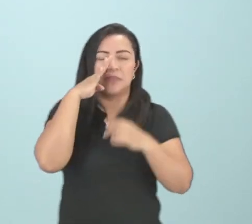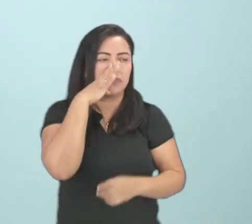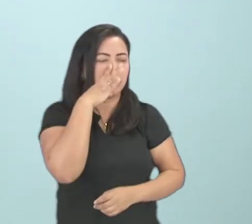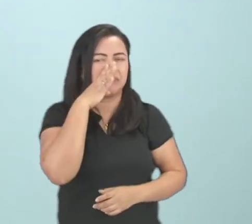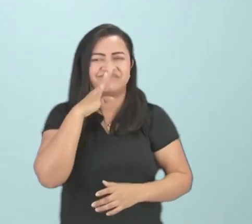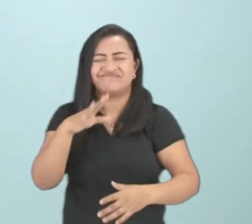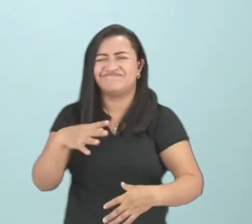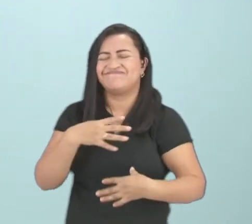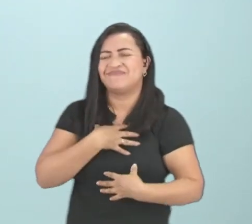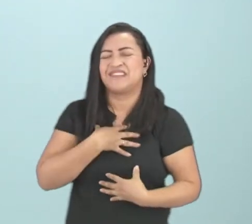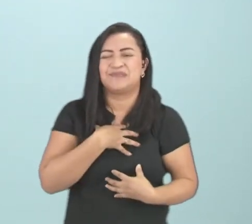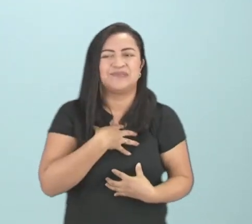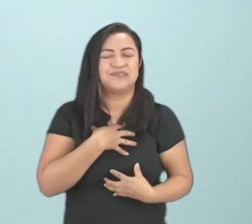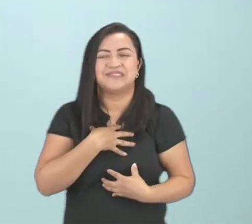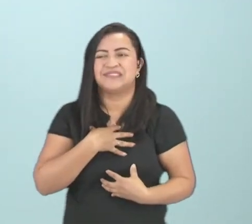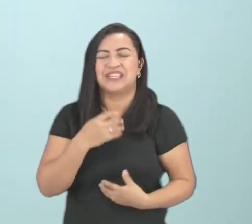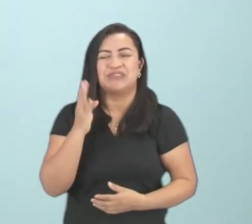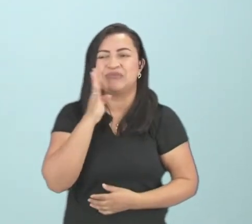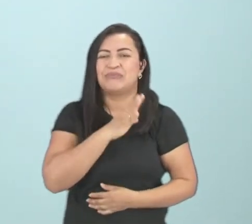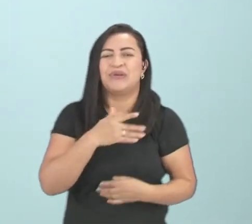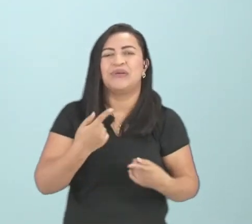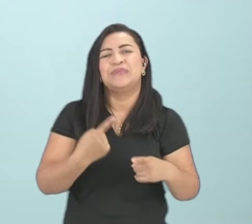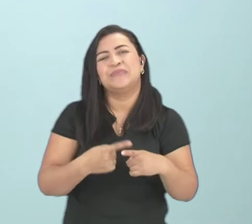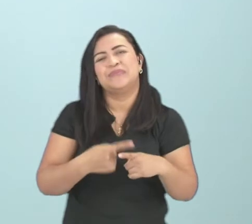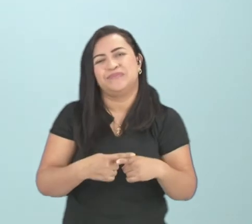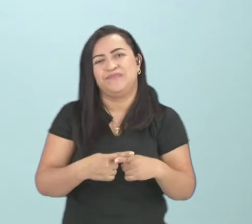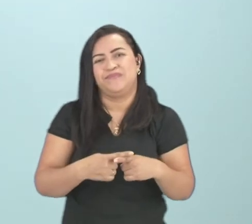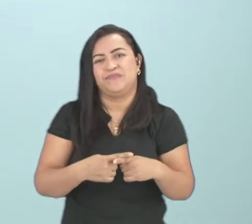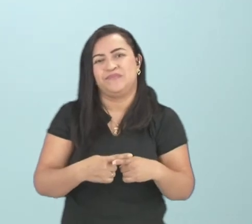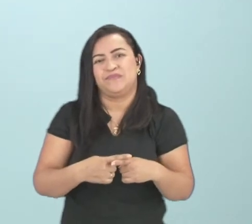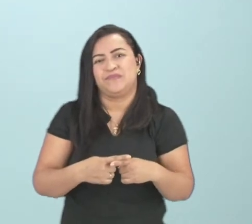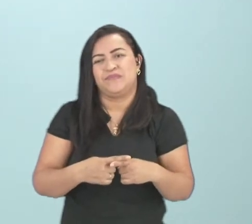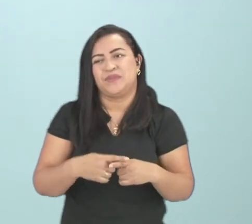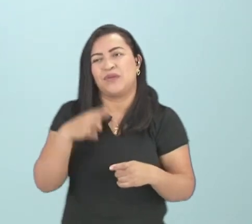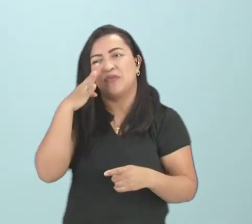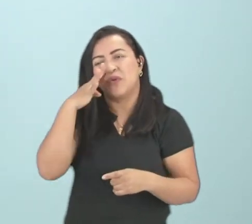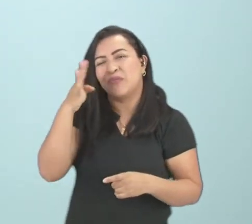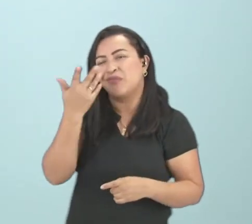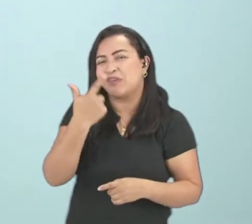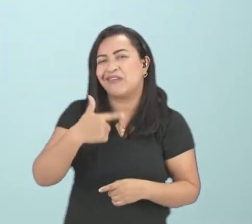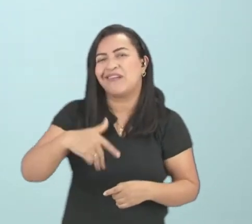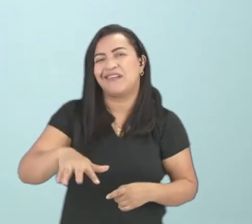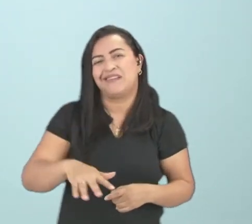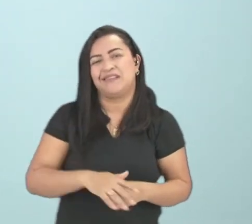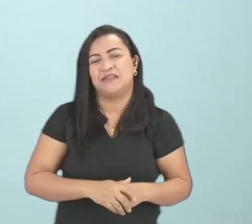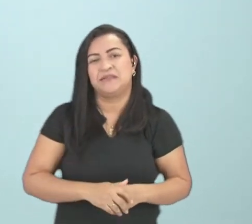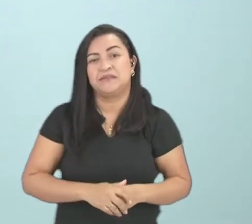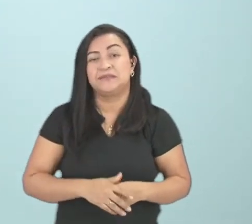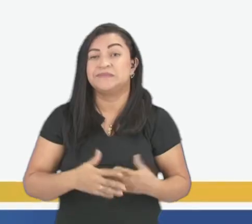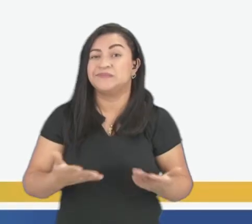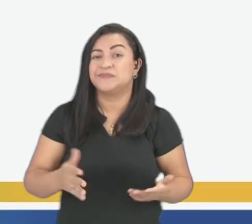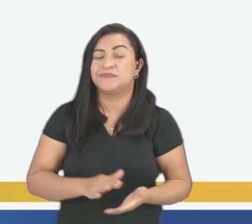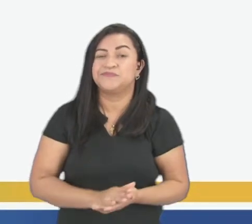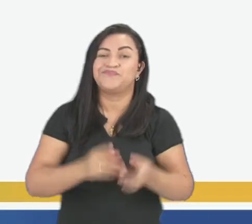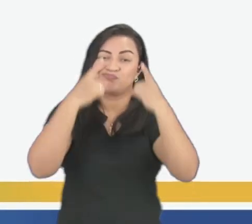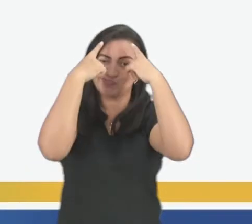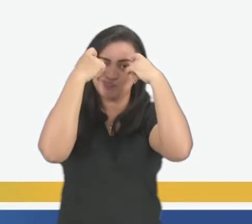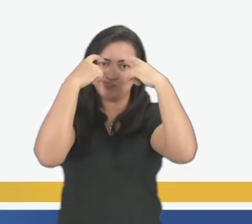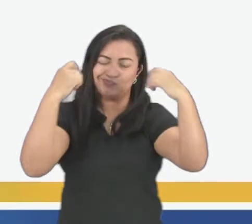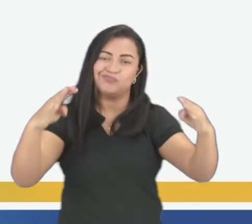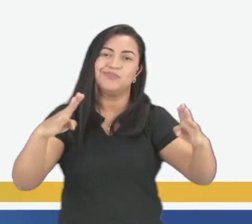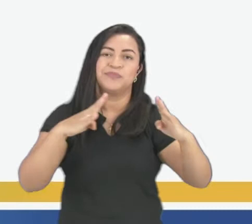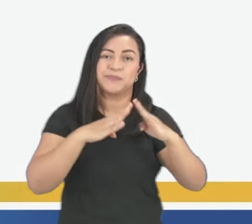pessoas de bem, as pessoas que velam pela integridade física das crianças, Violência doméstica, isso é um outro fator